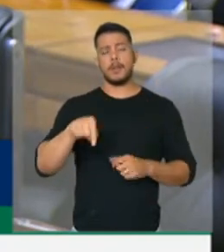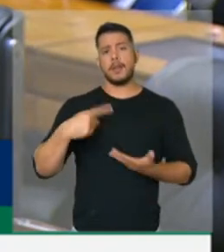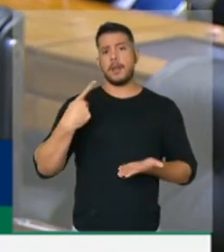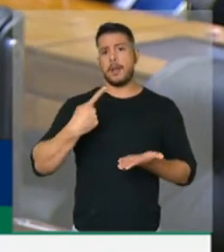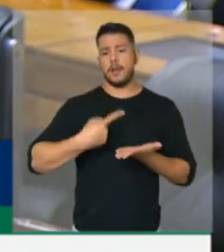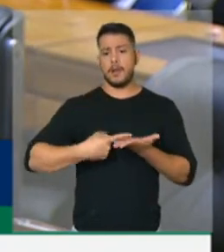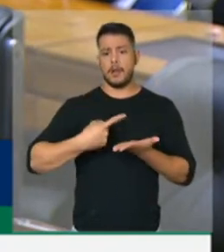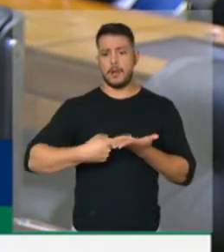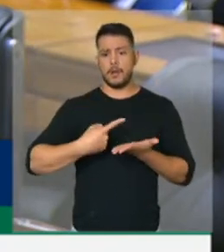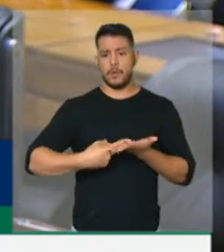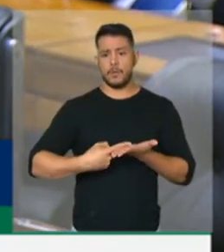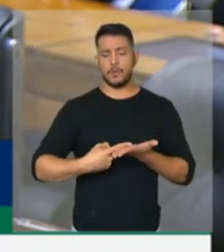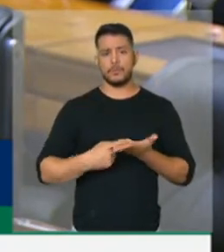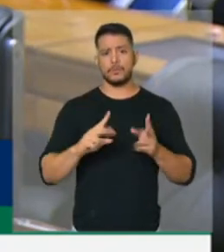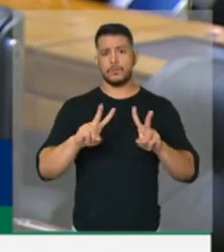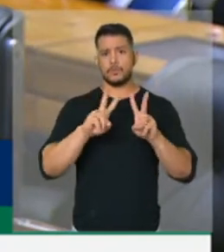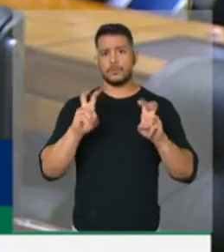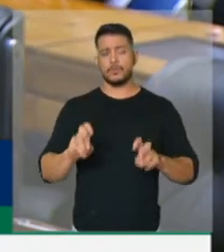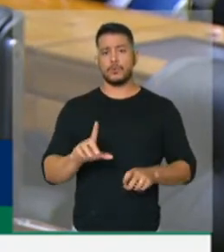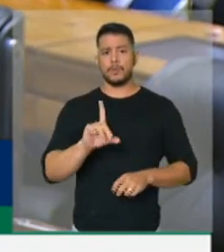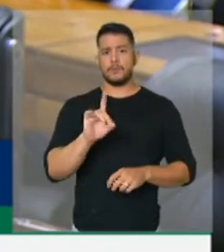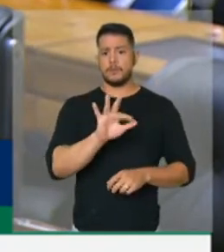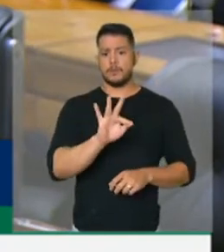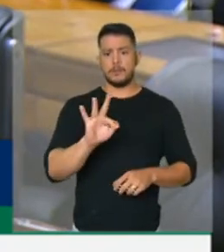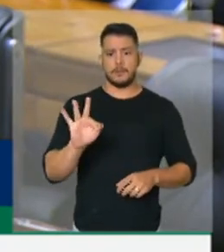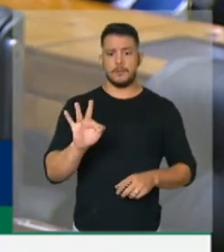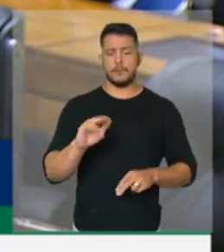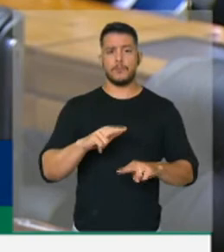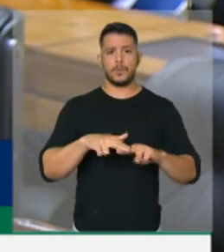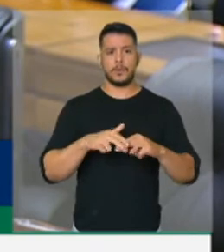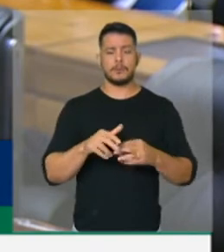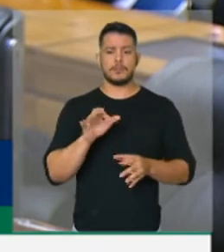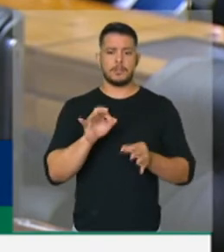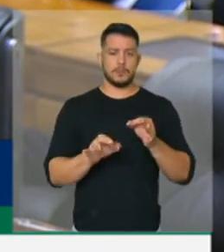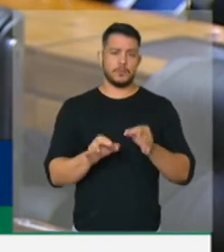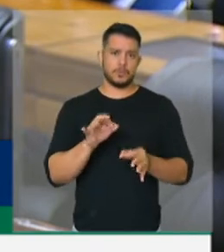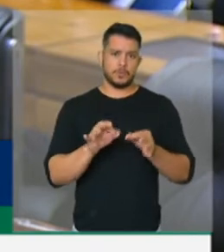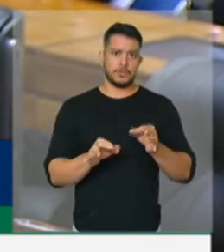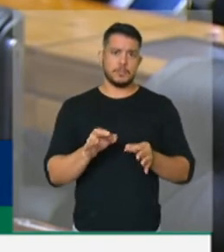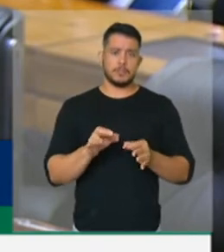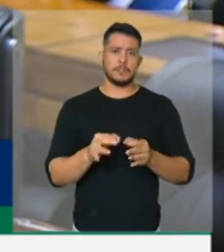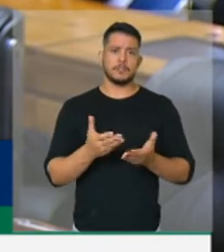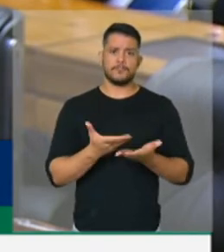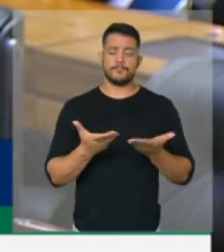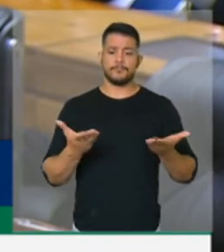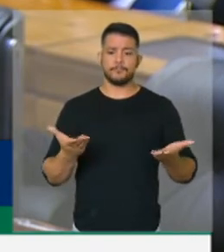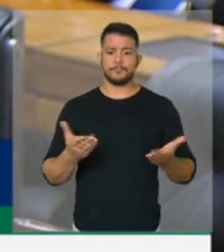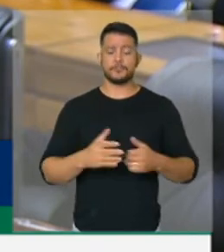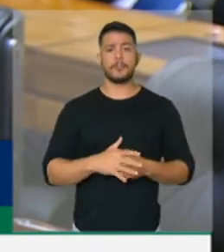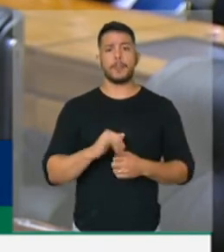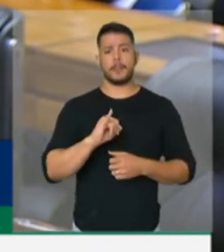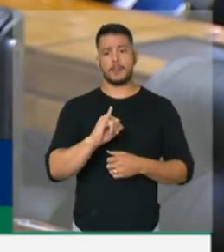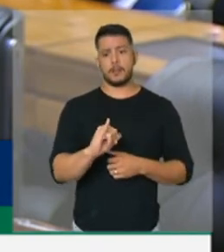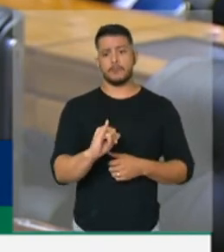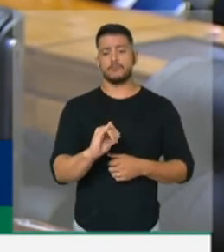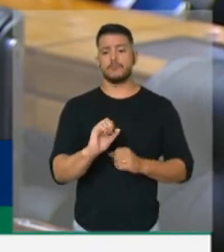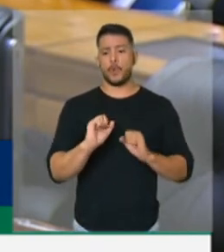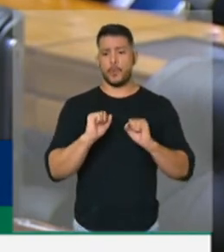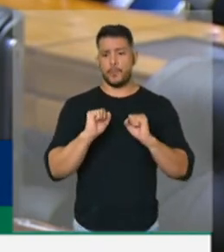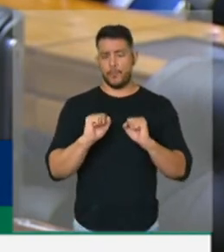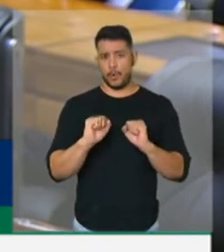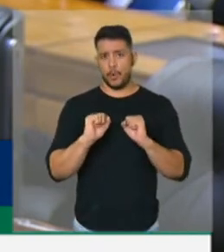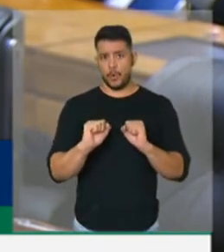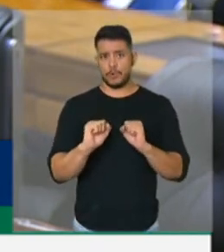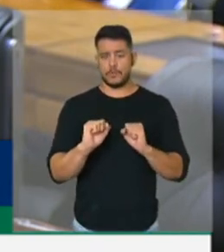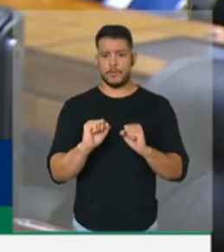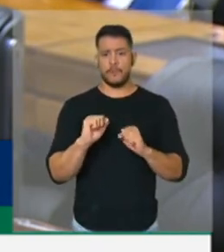extremamente aqui do Distrito Federal, porque a nossa justiça é regida pelo governo federal, se Vossa Excelência faça um apelo aos líderes, se a